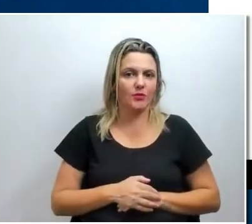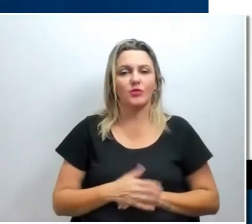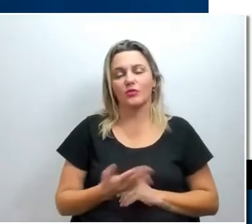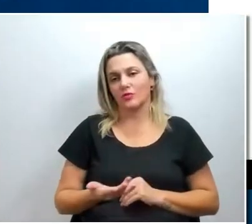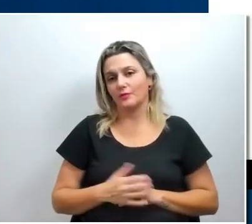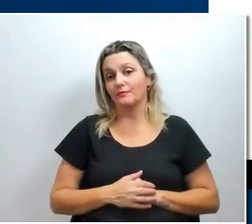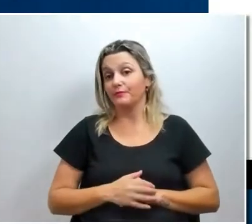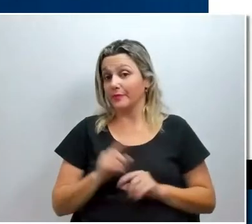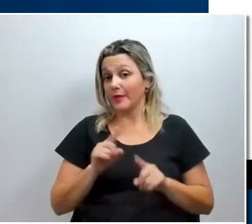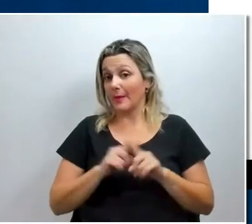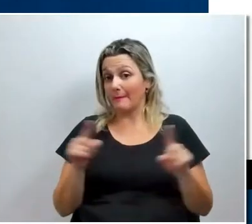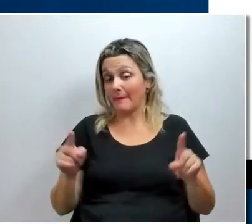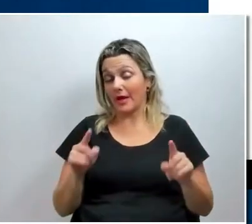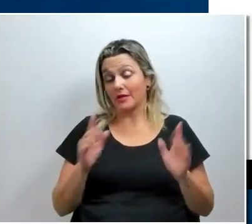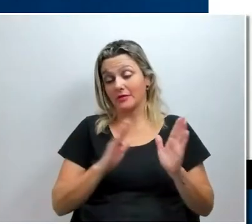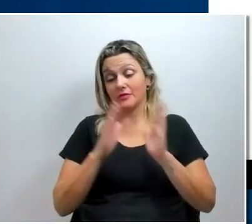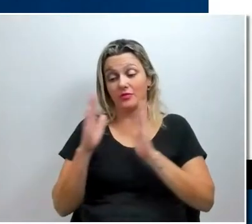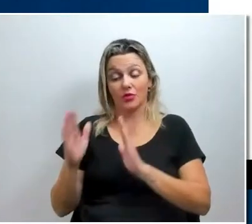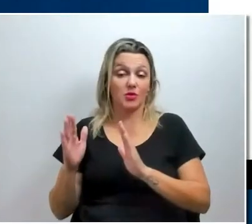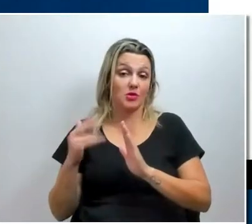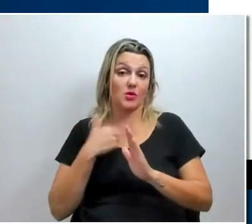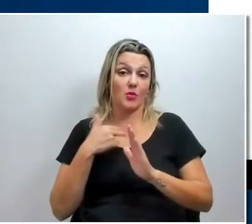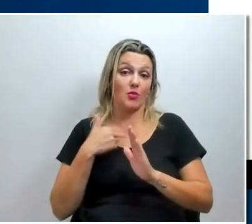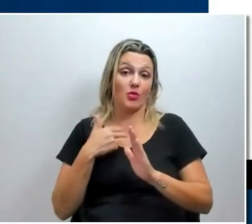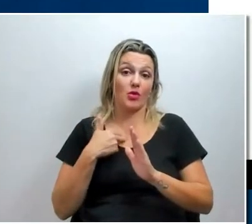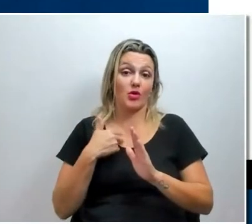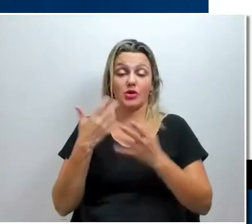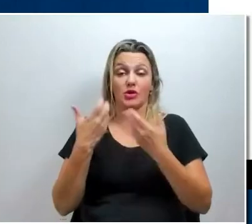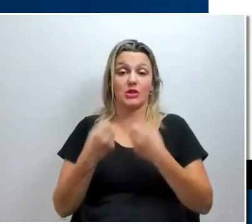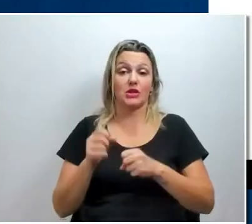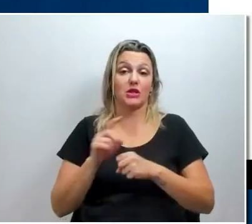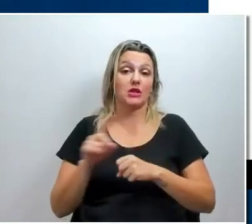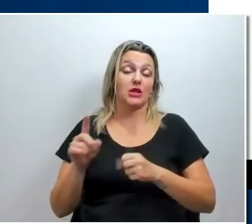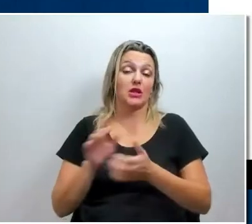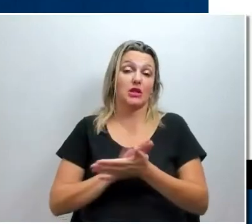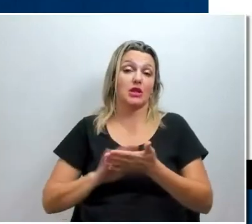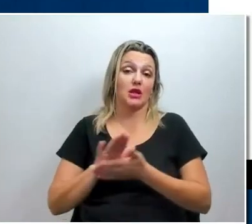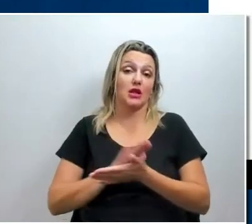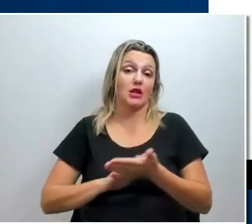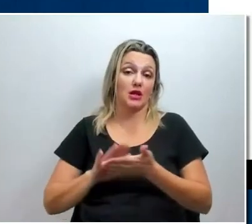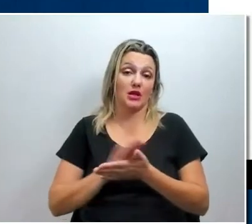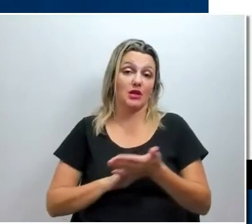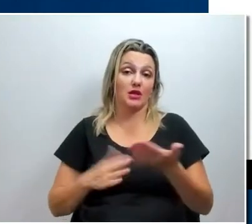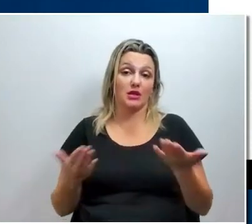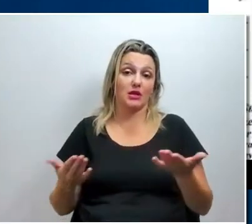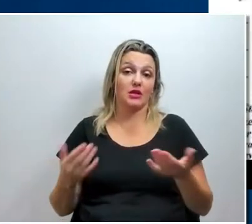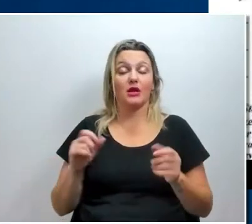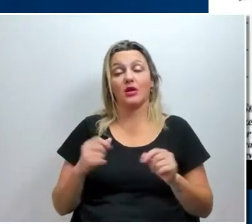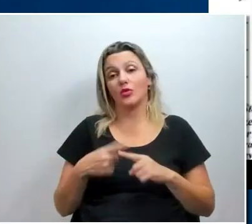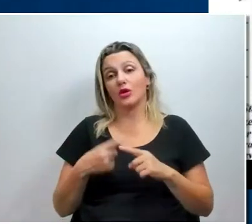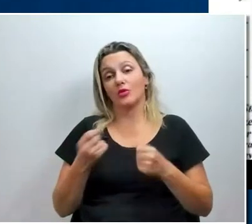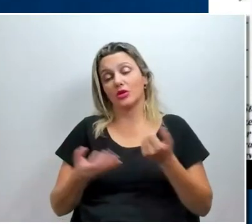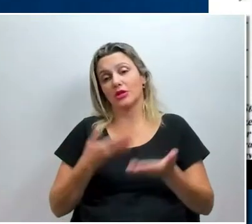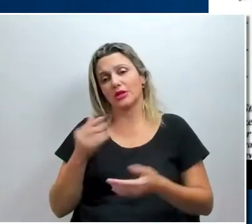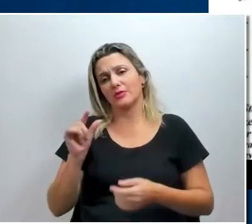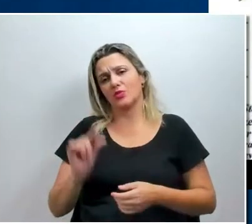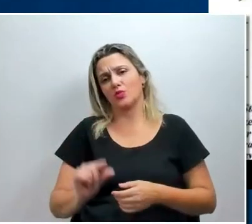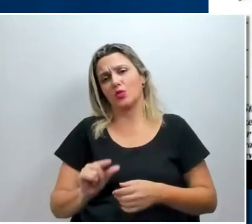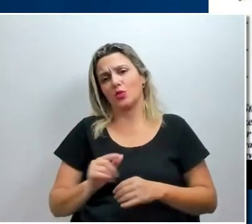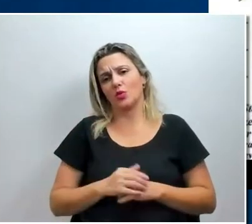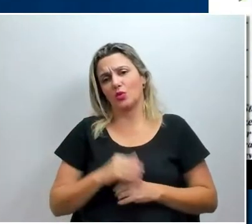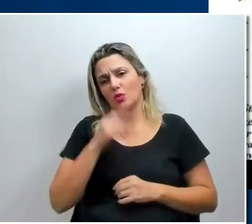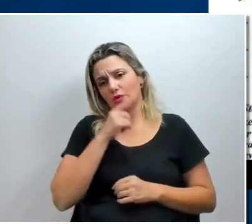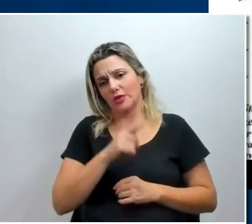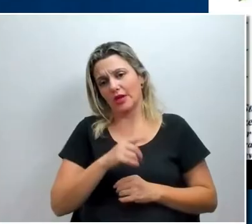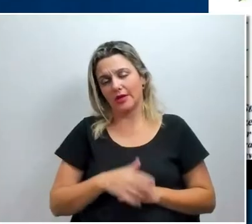por outro lado, também não se pode descartar que esses tratamentos possam ser ineficazes ou até danosos. Né? Então eu queria chamar a atenção de vocês,